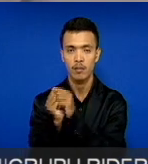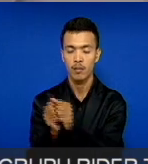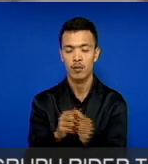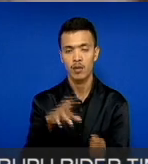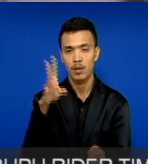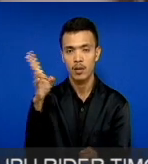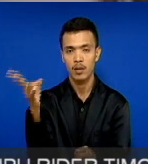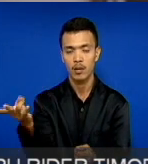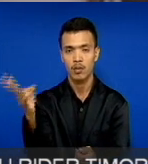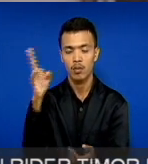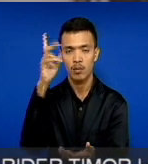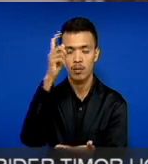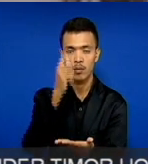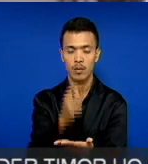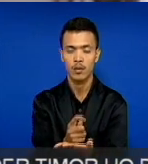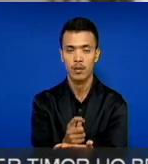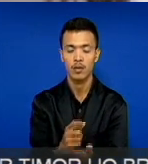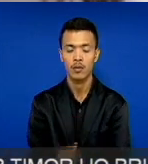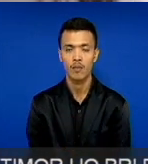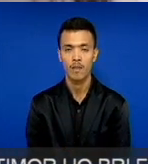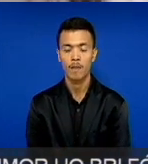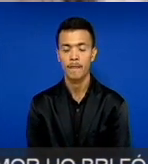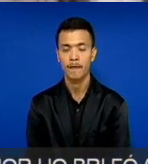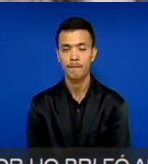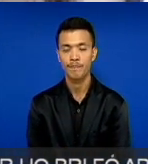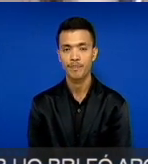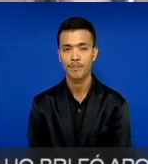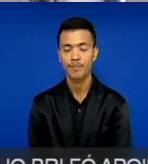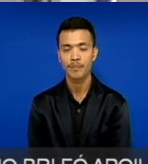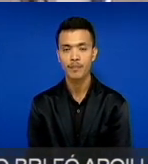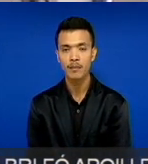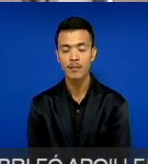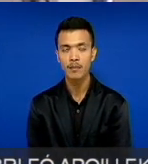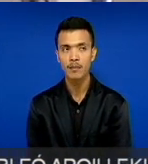resing. Verônica Barros, Juvencio Manuel, ba RTTL.